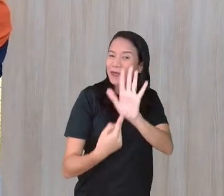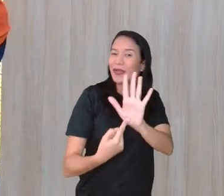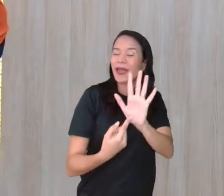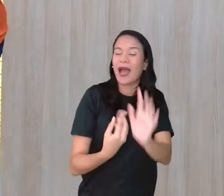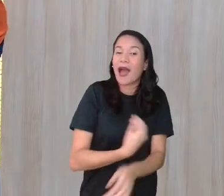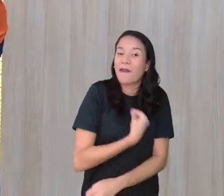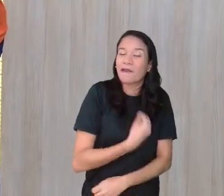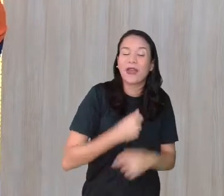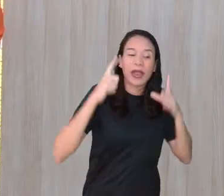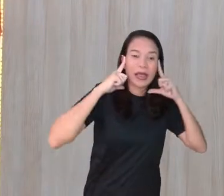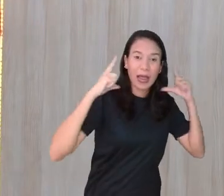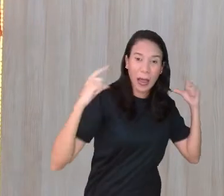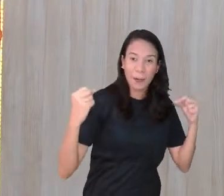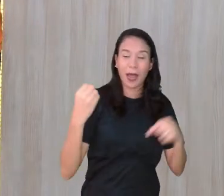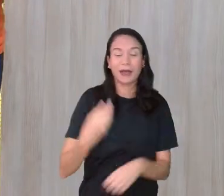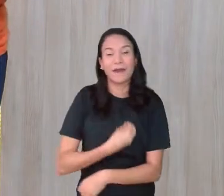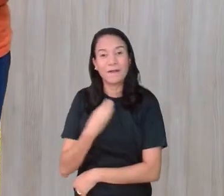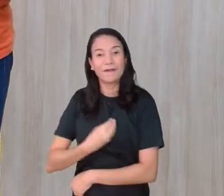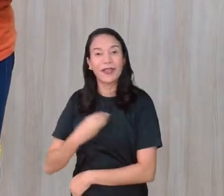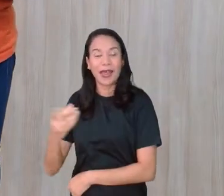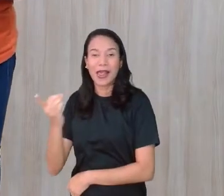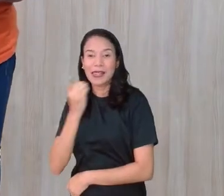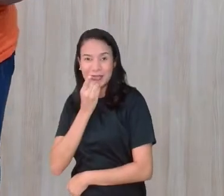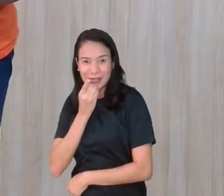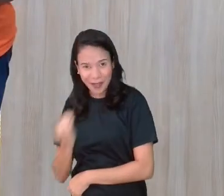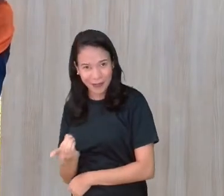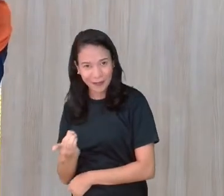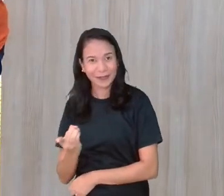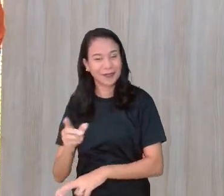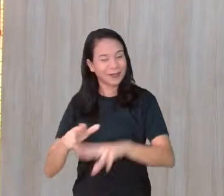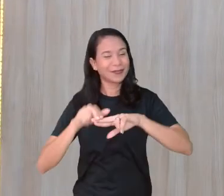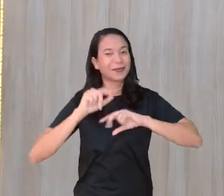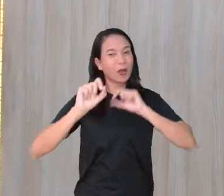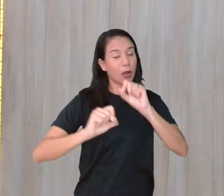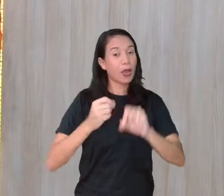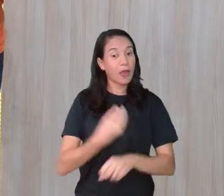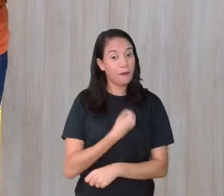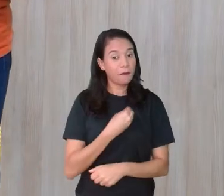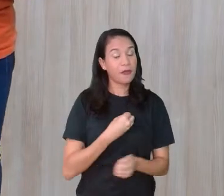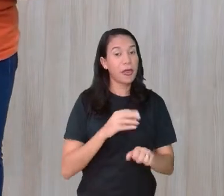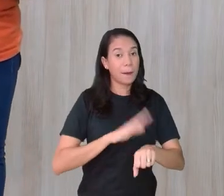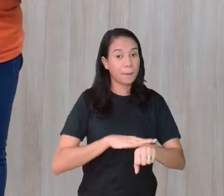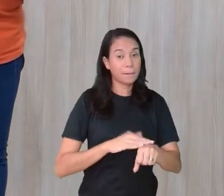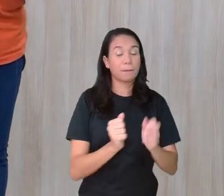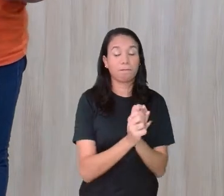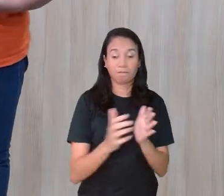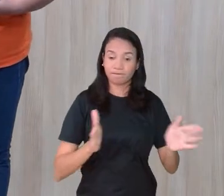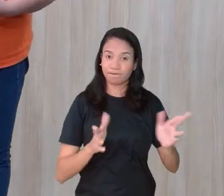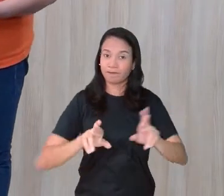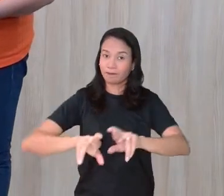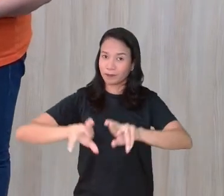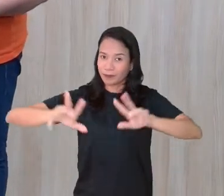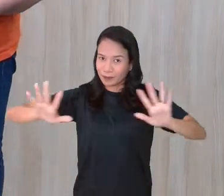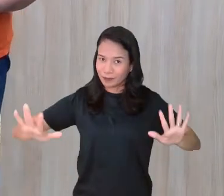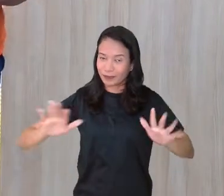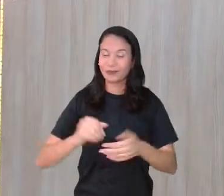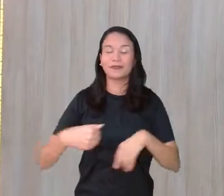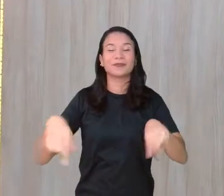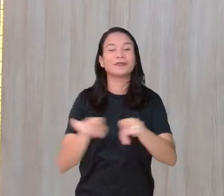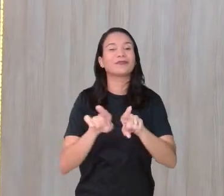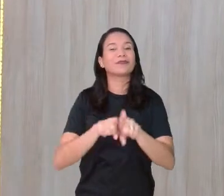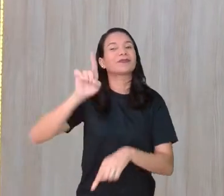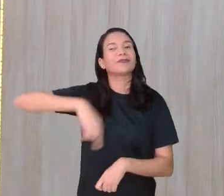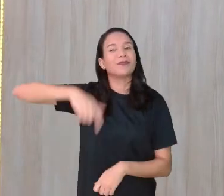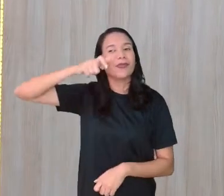vida de cada um, Lamarck e Darwin. A gente não pode esquecer que eles viveram em épocas diferentes. E é bem interessante também a